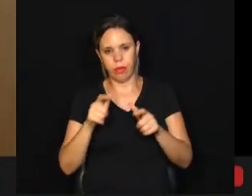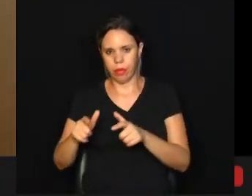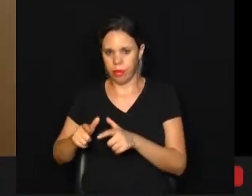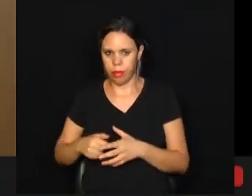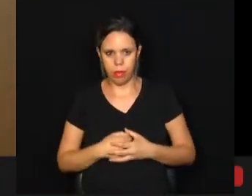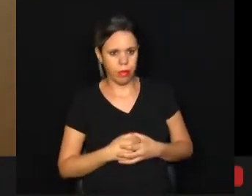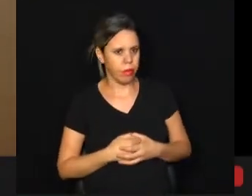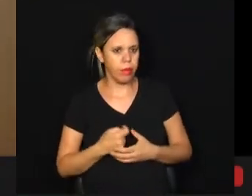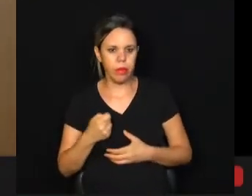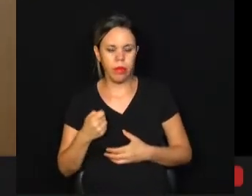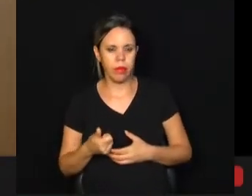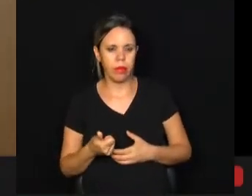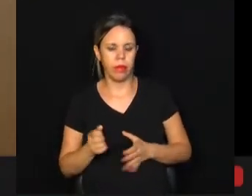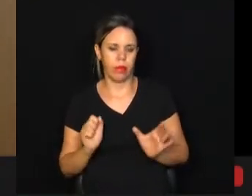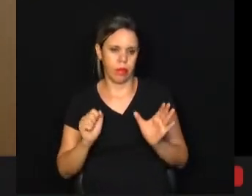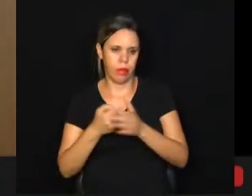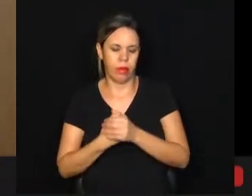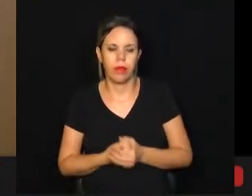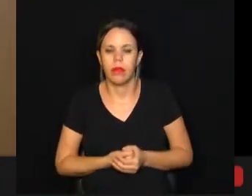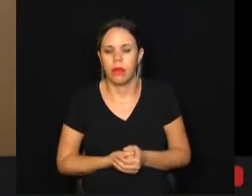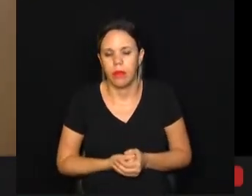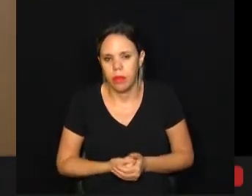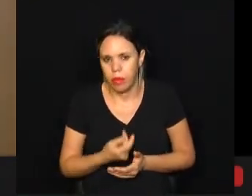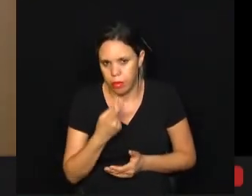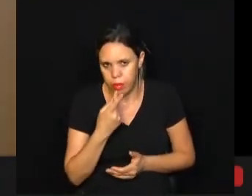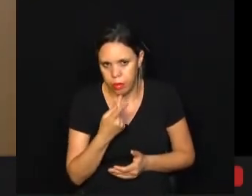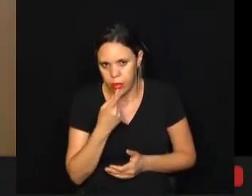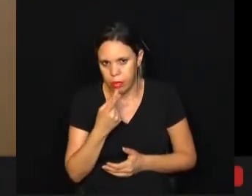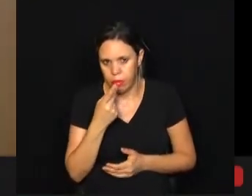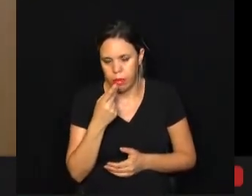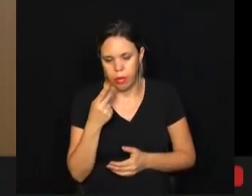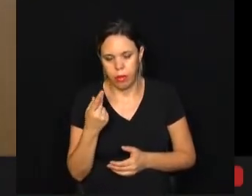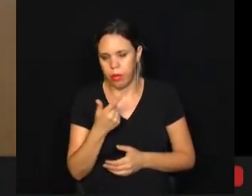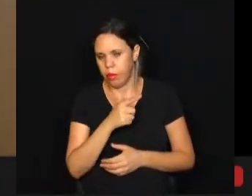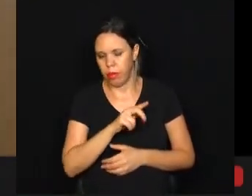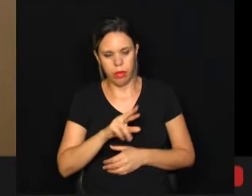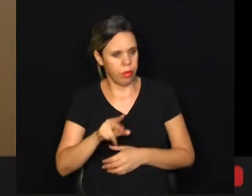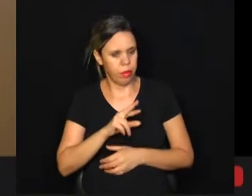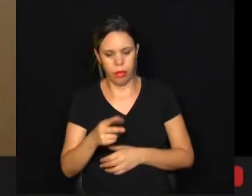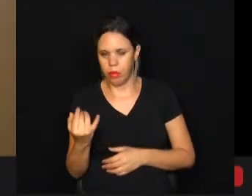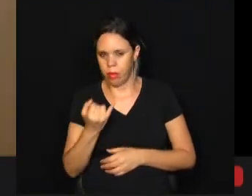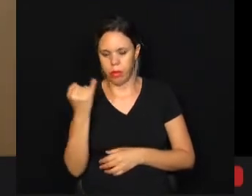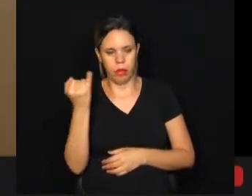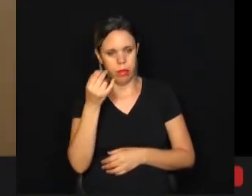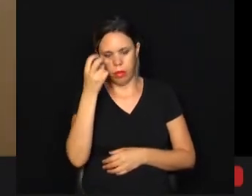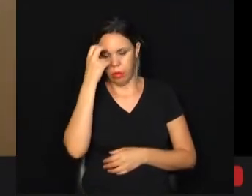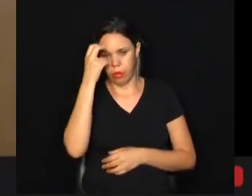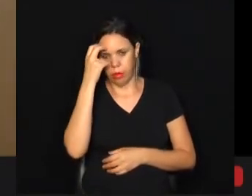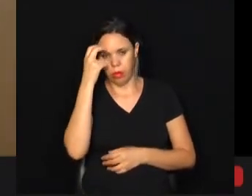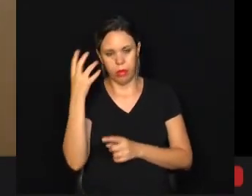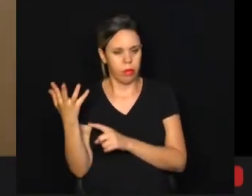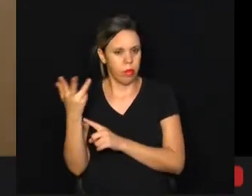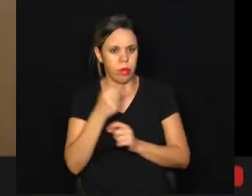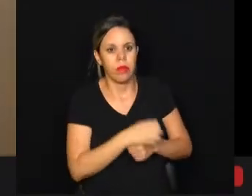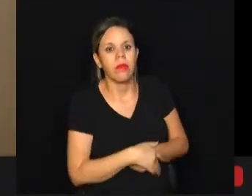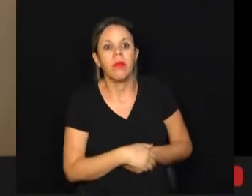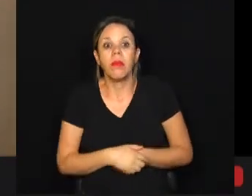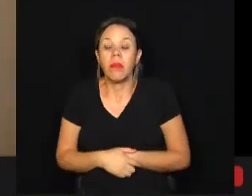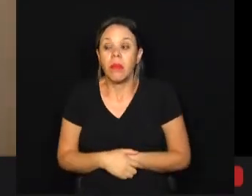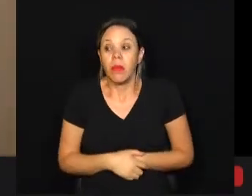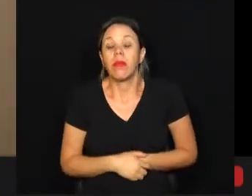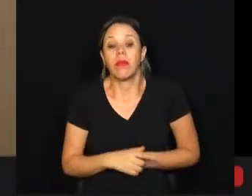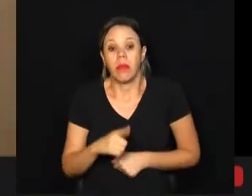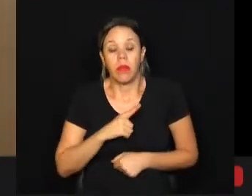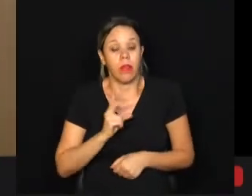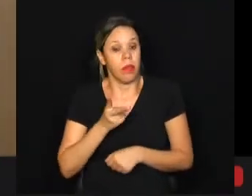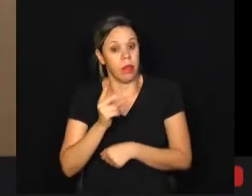campanha quase subliminar, falando da desimportância da cultura e da arte. Então, o tempo